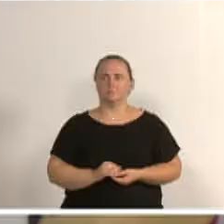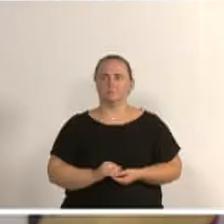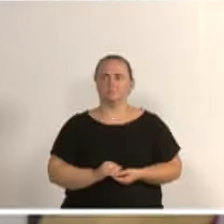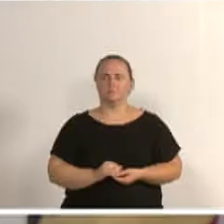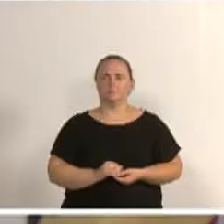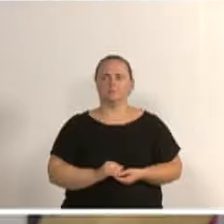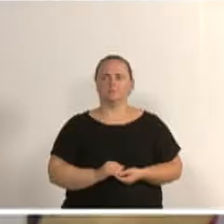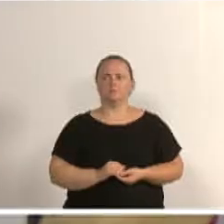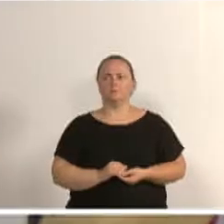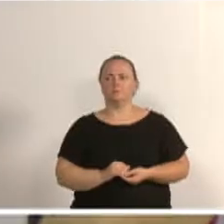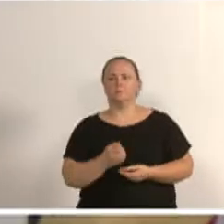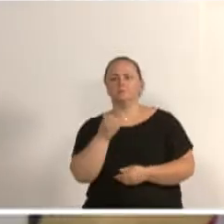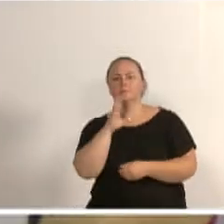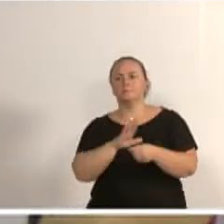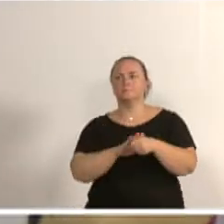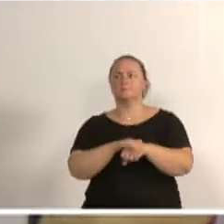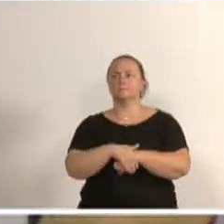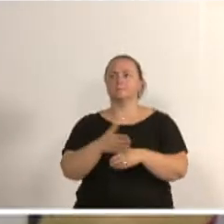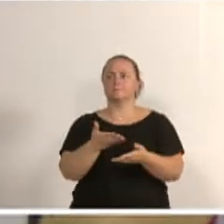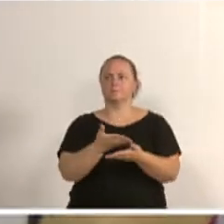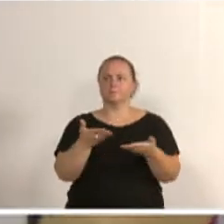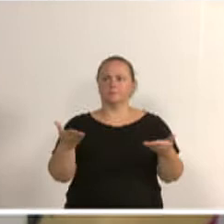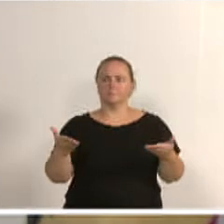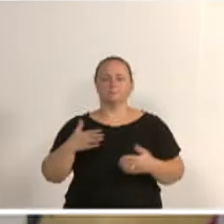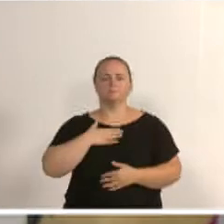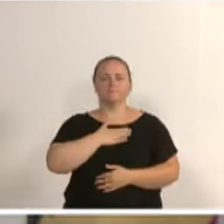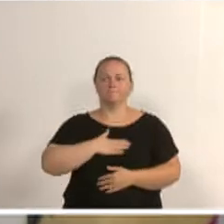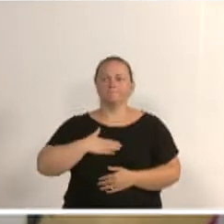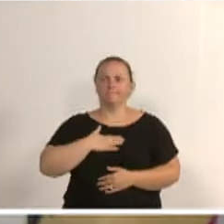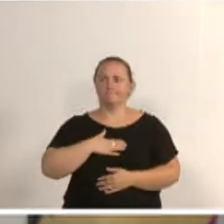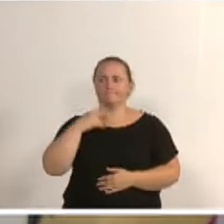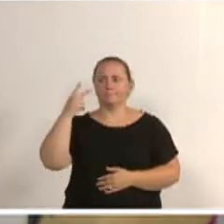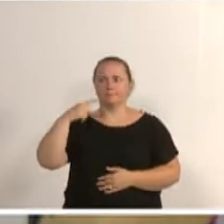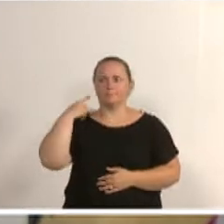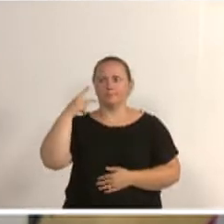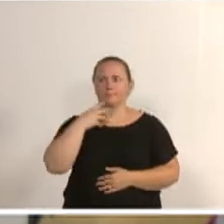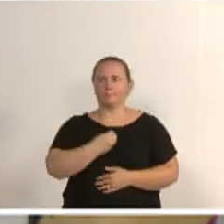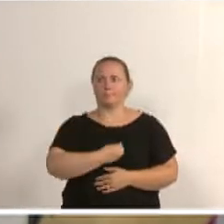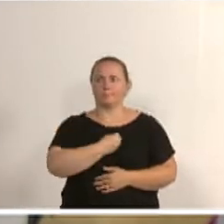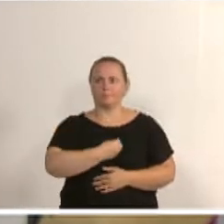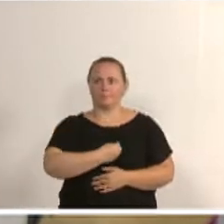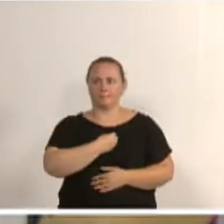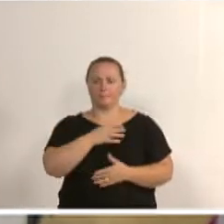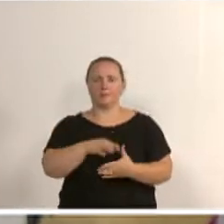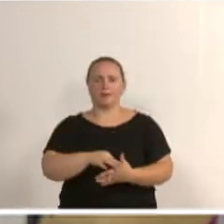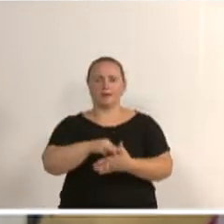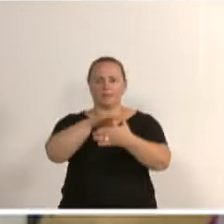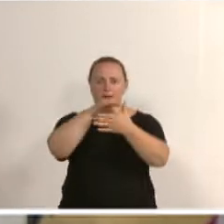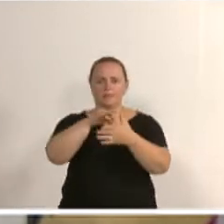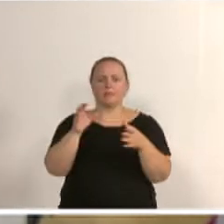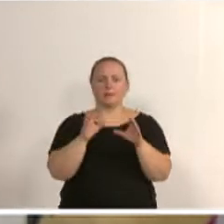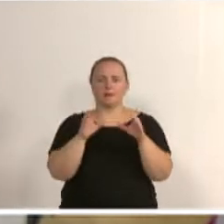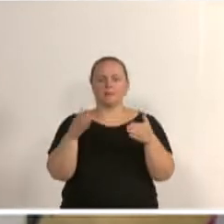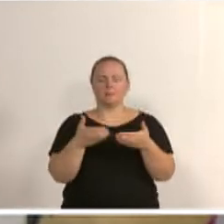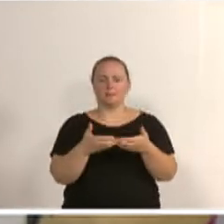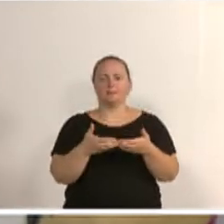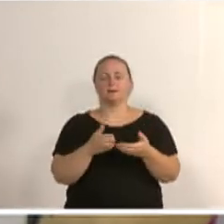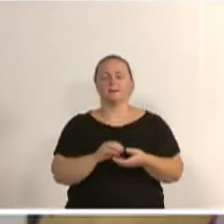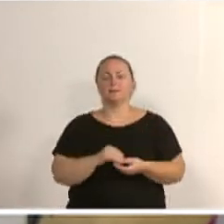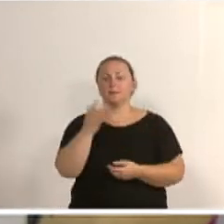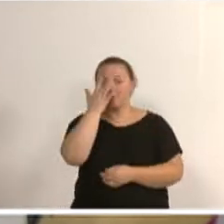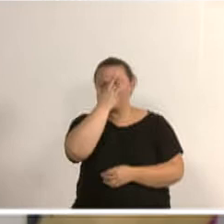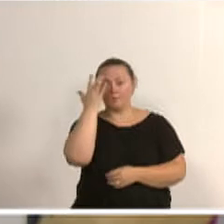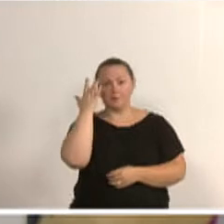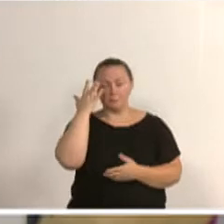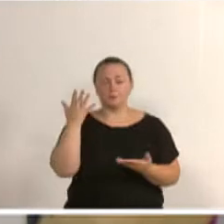Boa noite a todos e a todas. Saudar aqui os vereadores presentes, as lideranças da comunidade,